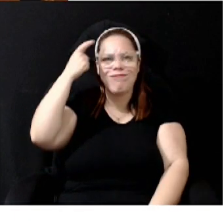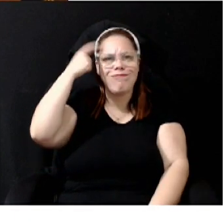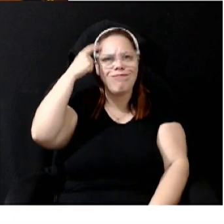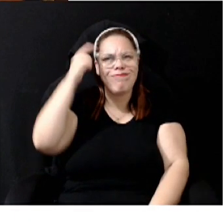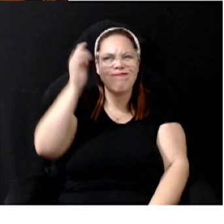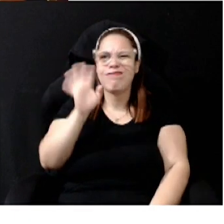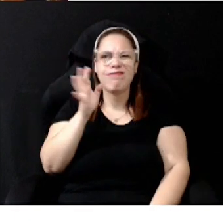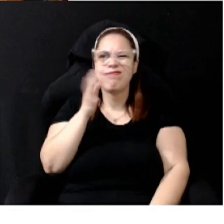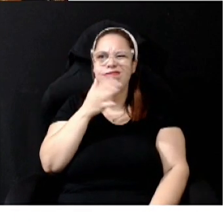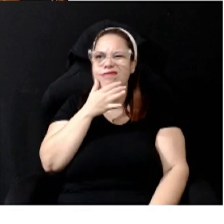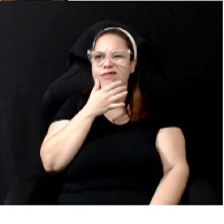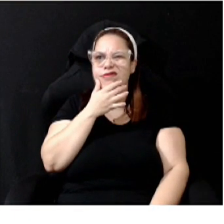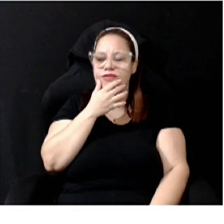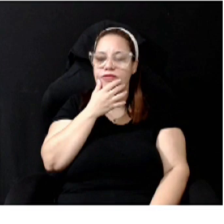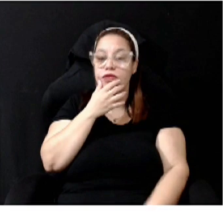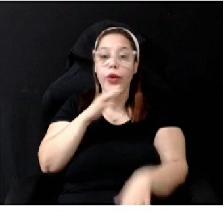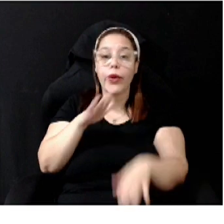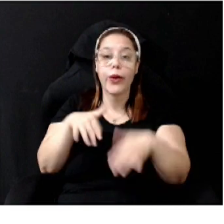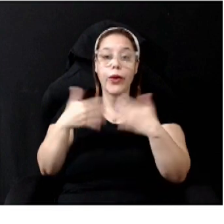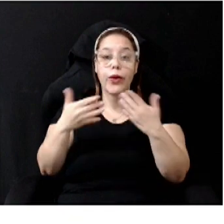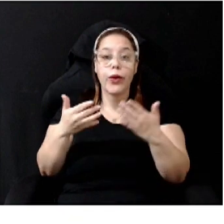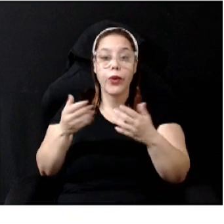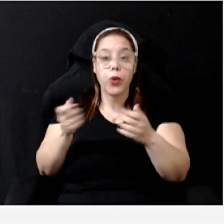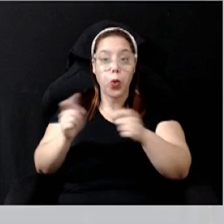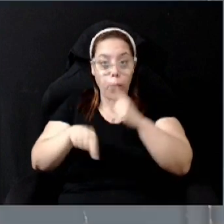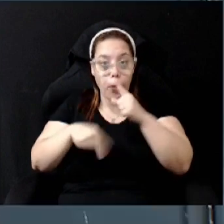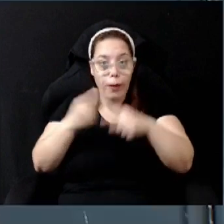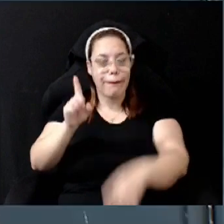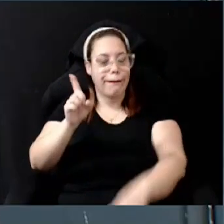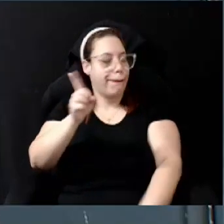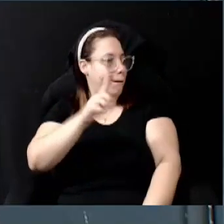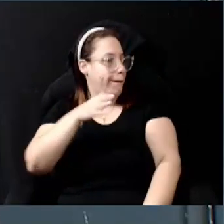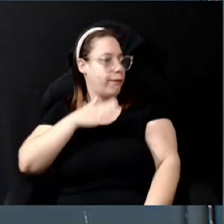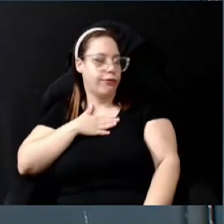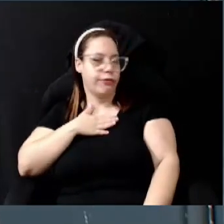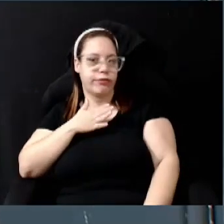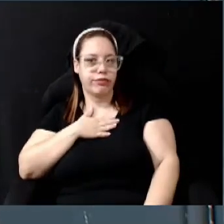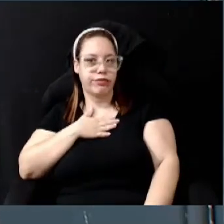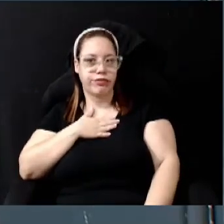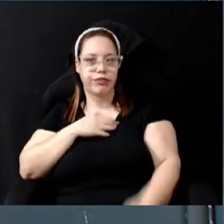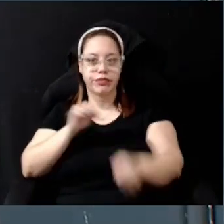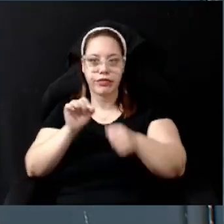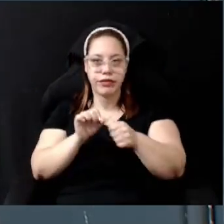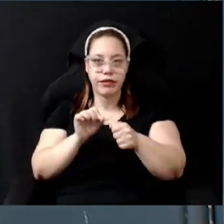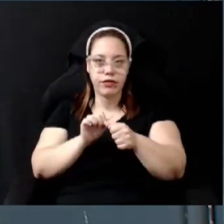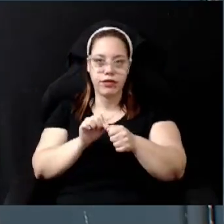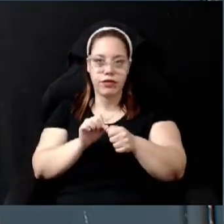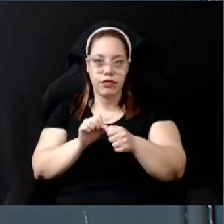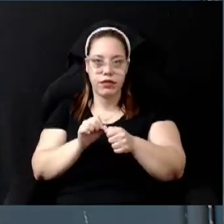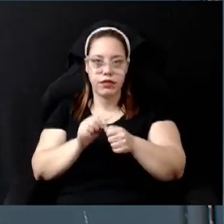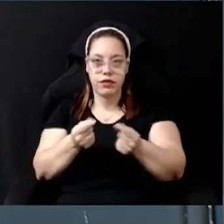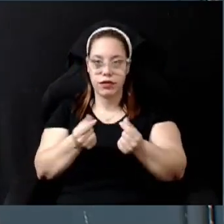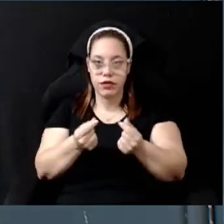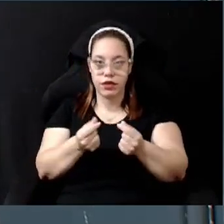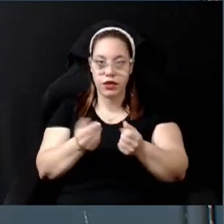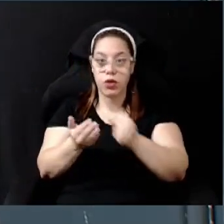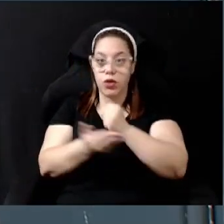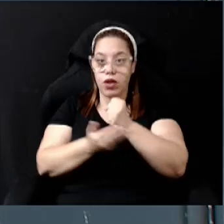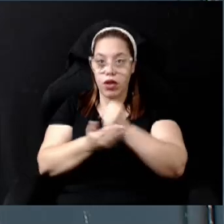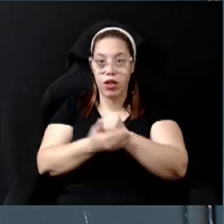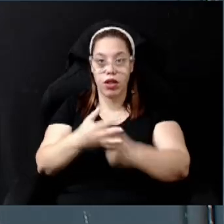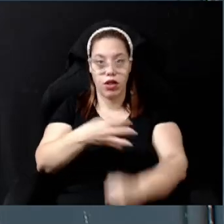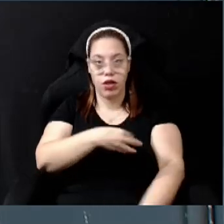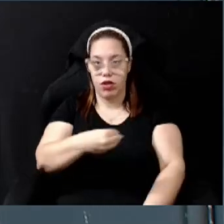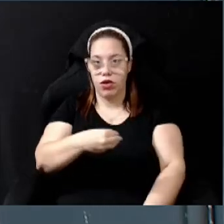o quanto isso era promissor. Não. Para mim, eu estava fazendo para sustentar ali, dar o básico para minhas filhas, que era o arroz e